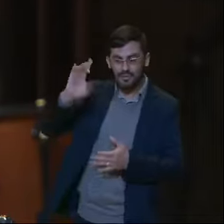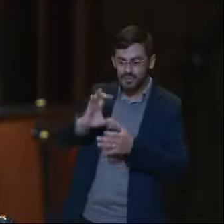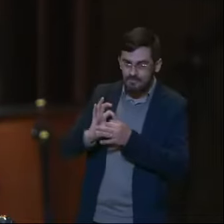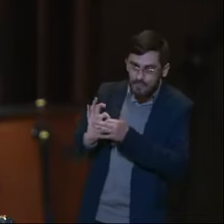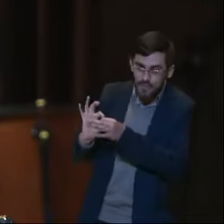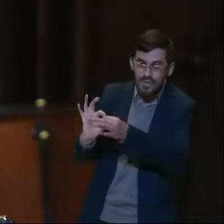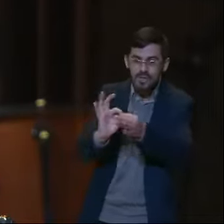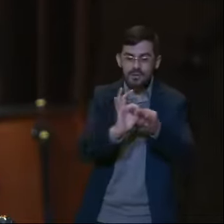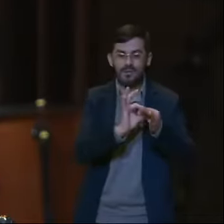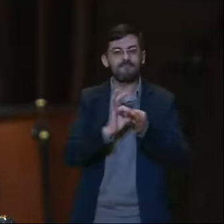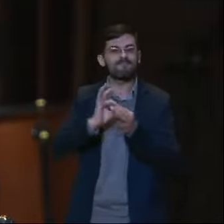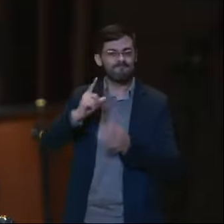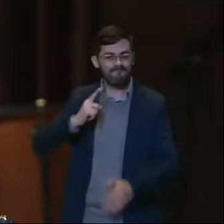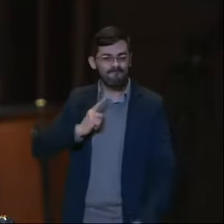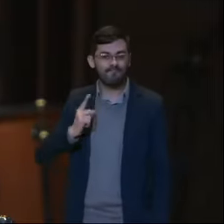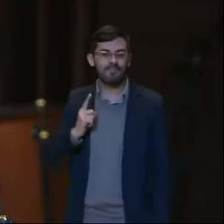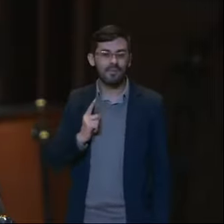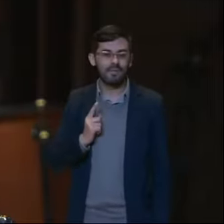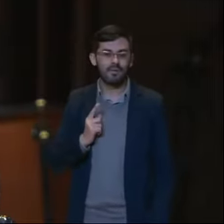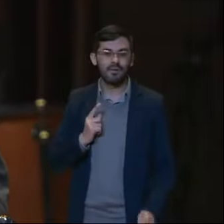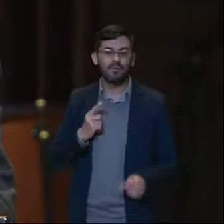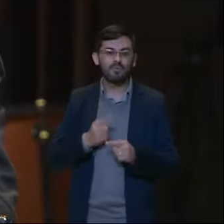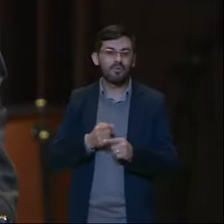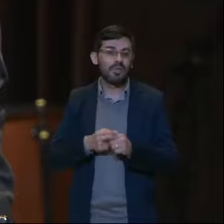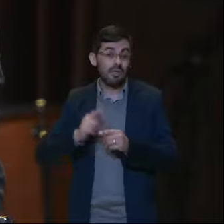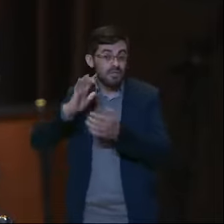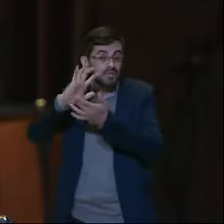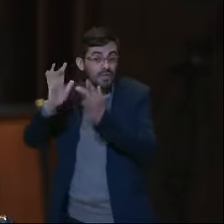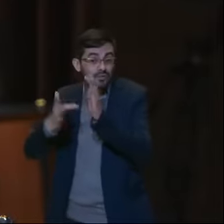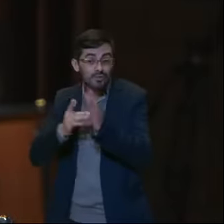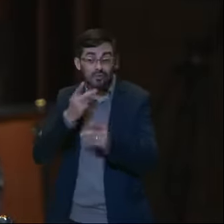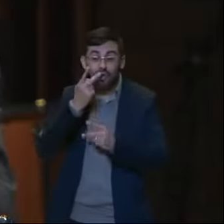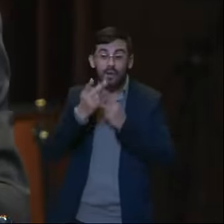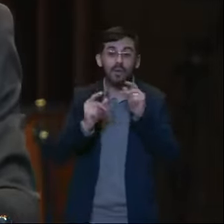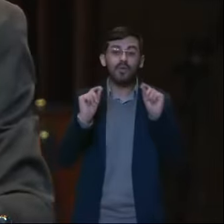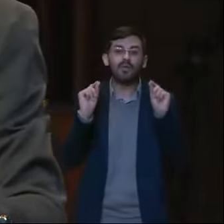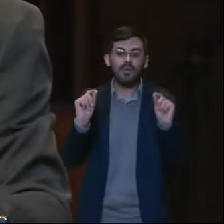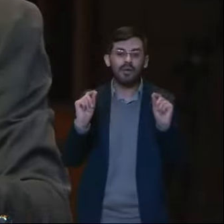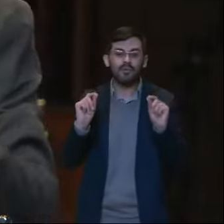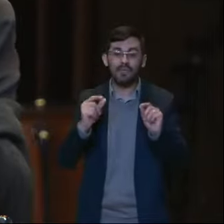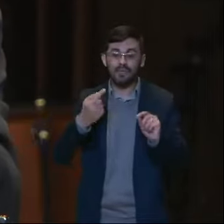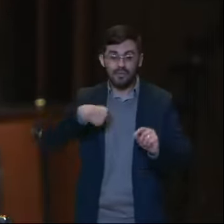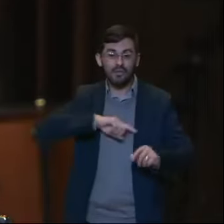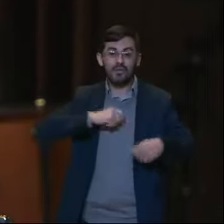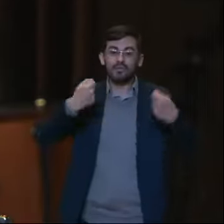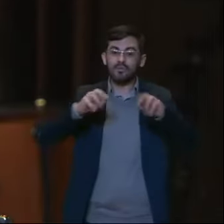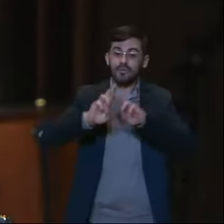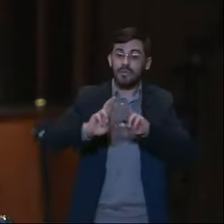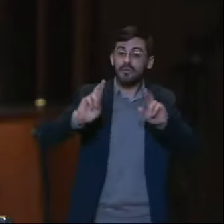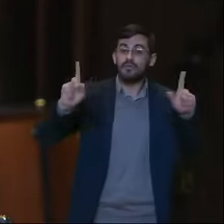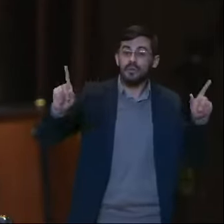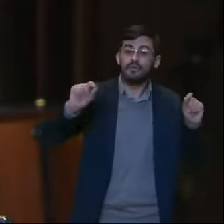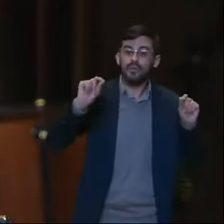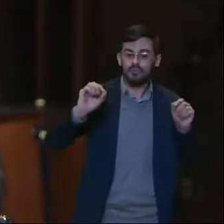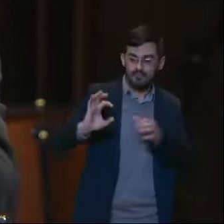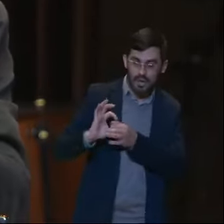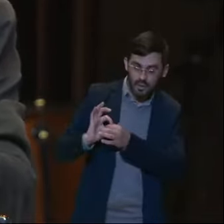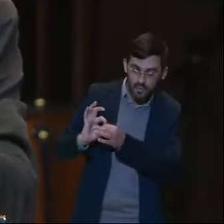no nosso meio. Por quê? Porque Jesus disse que a diferença que nós faríamos seria dessa